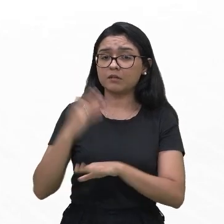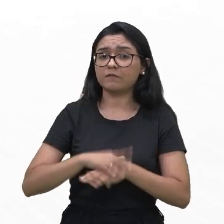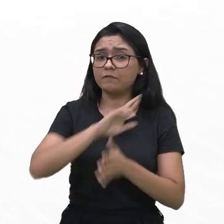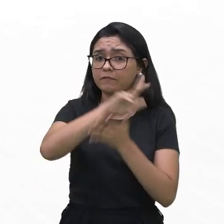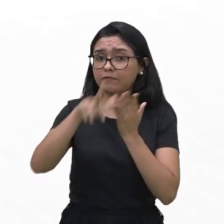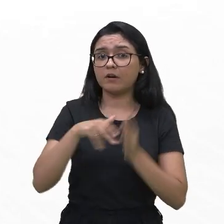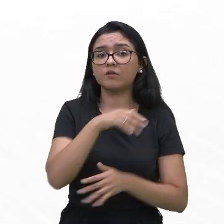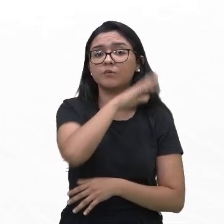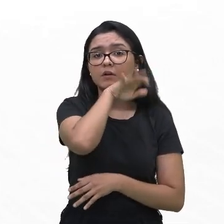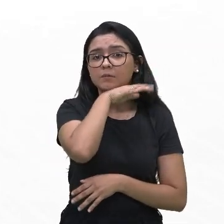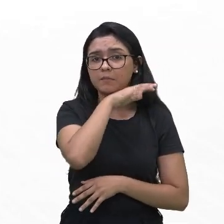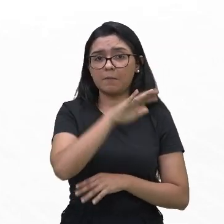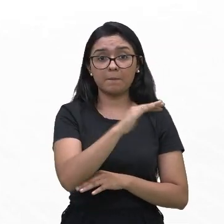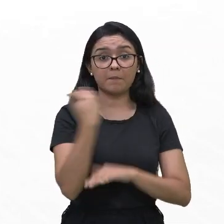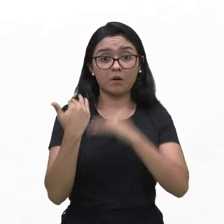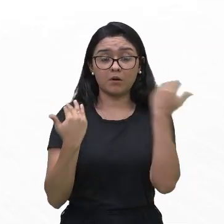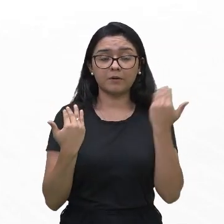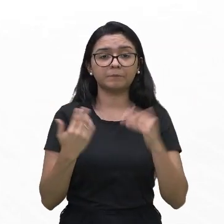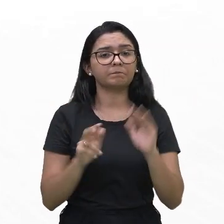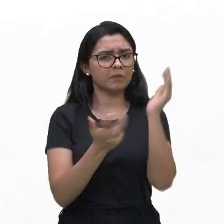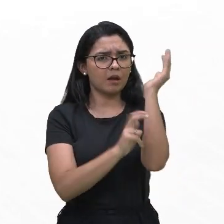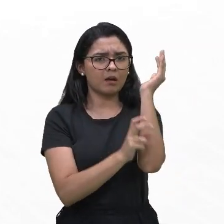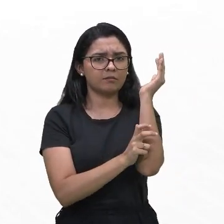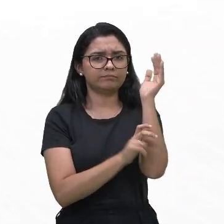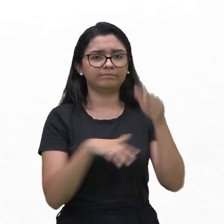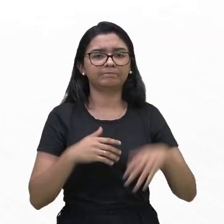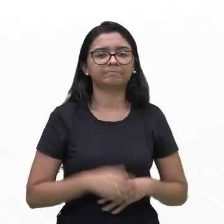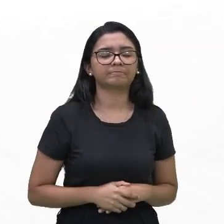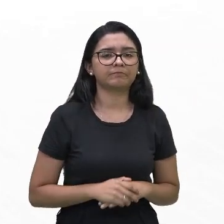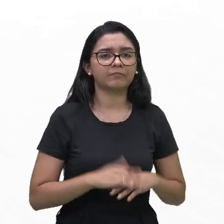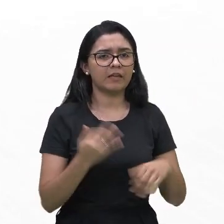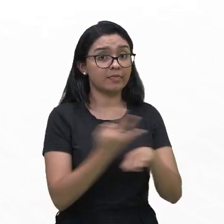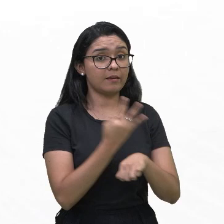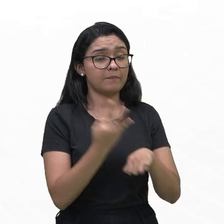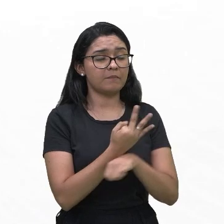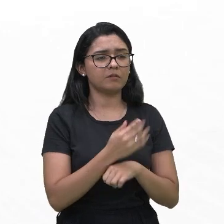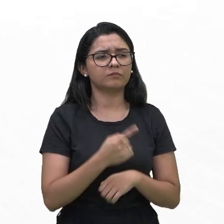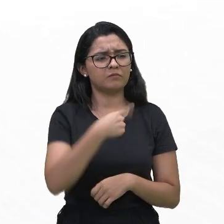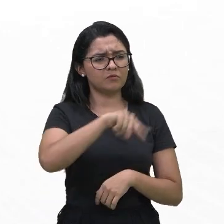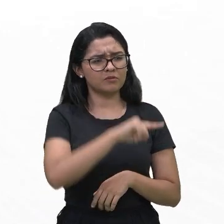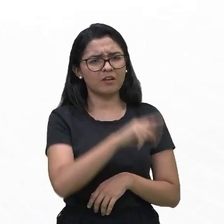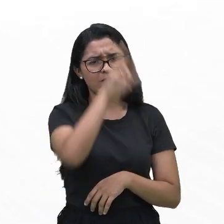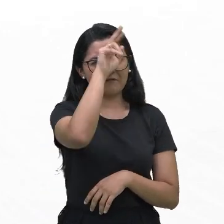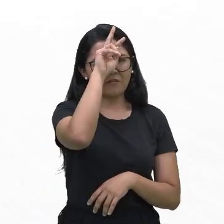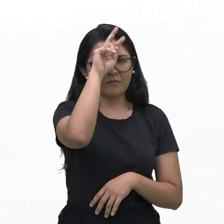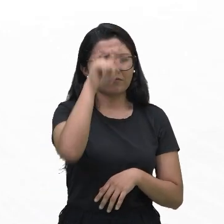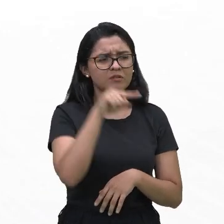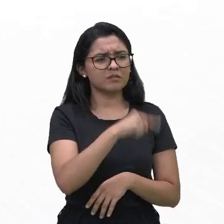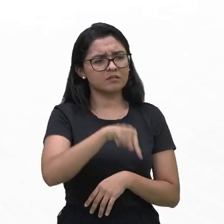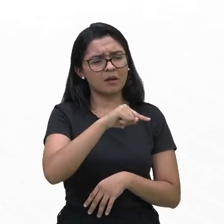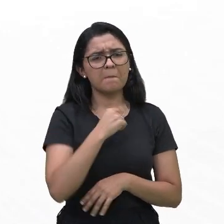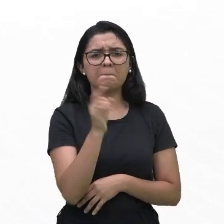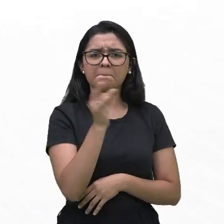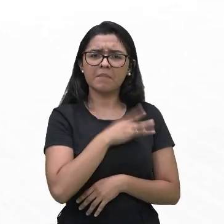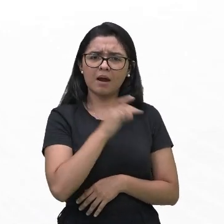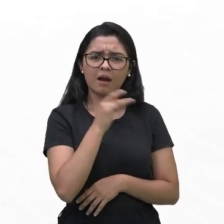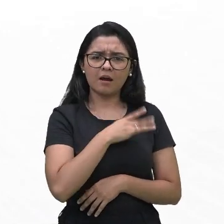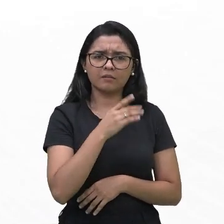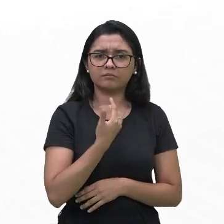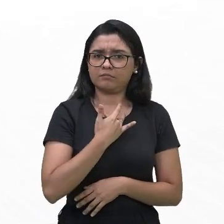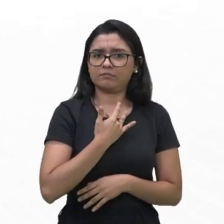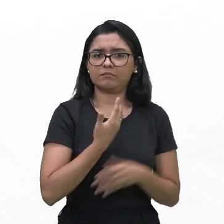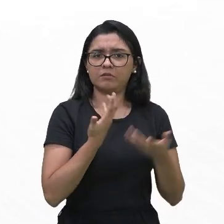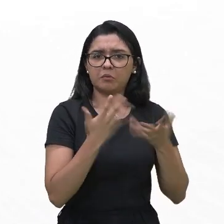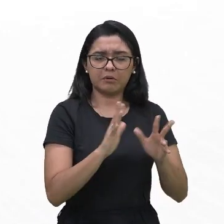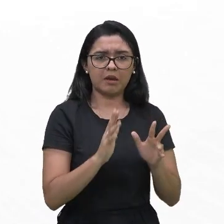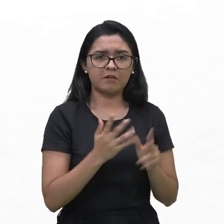não resistiram. A cigarra, irredutível. Vocês, formigas, são muito medrosas. Eu não quero viver o